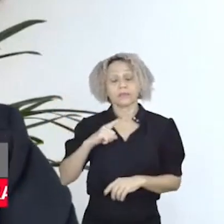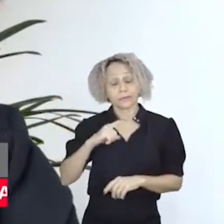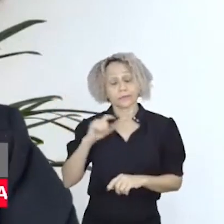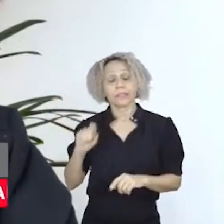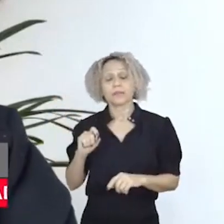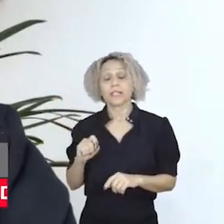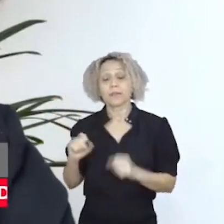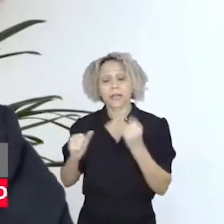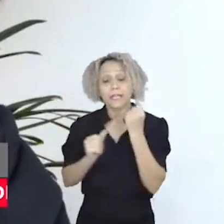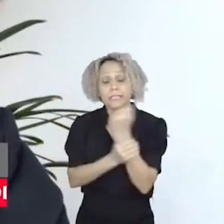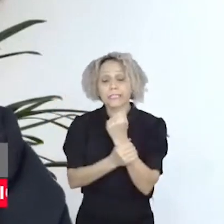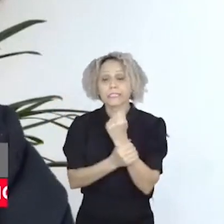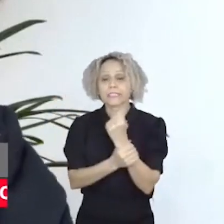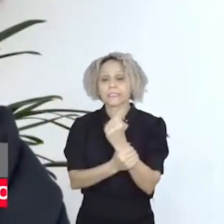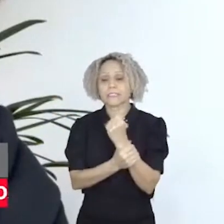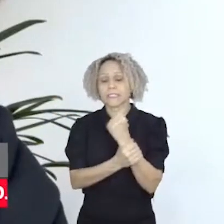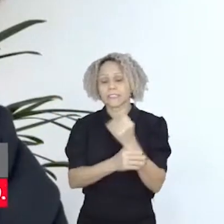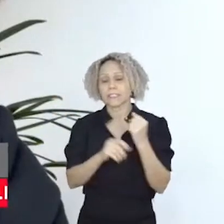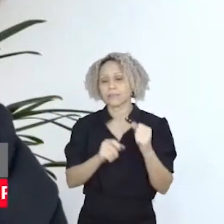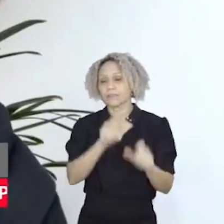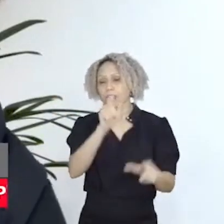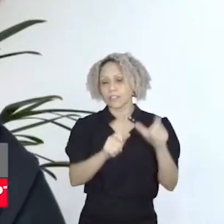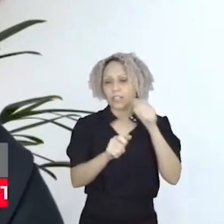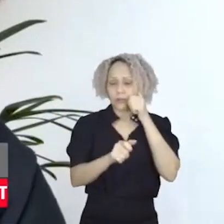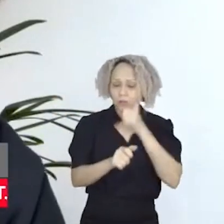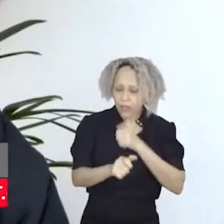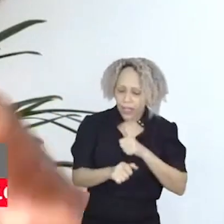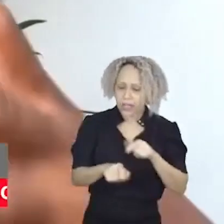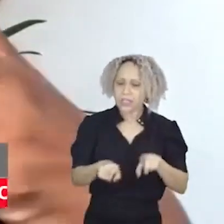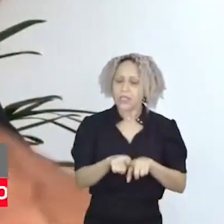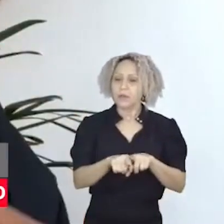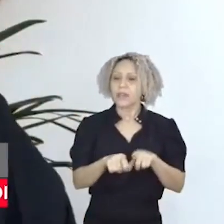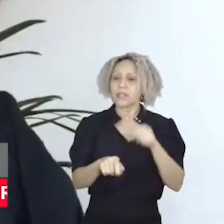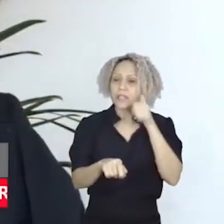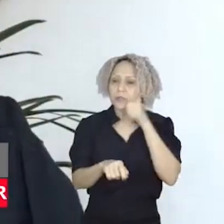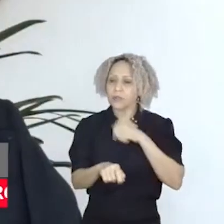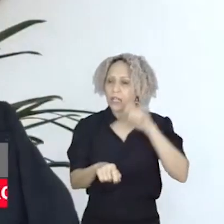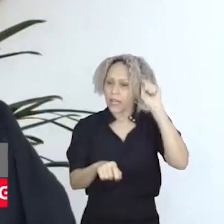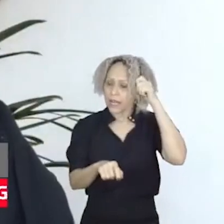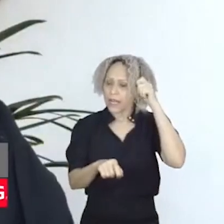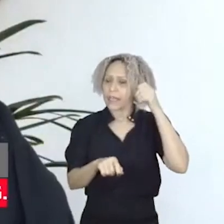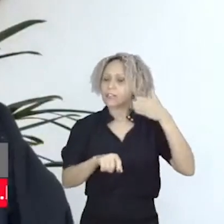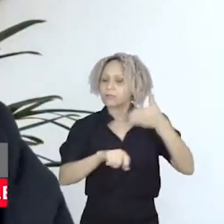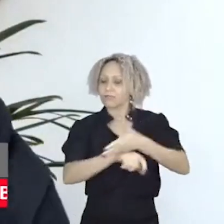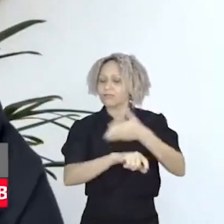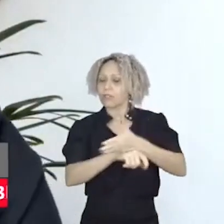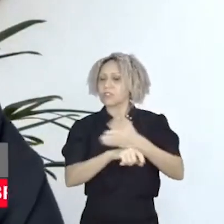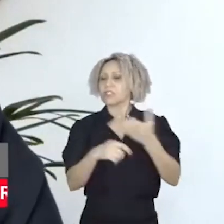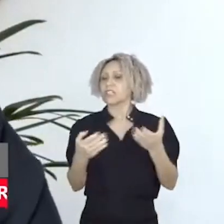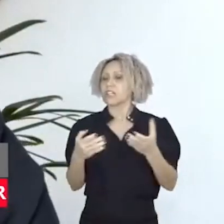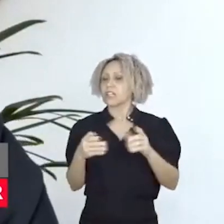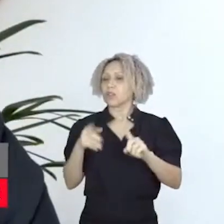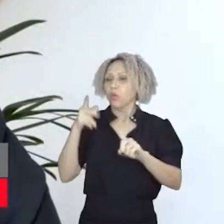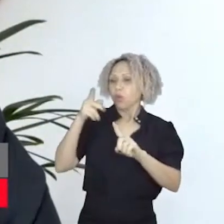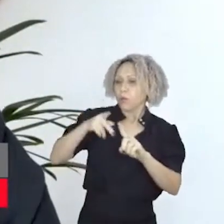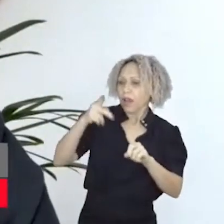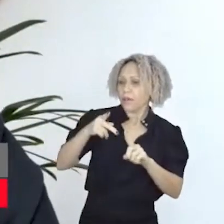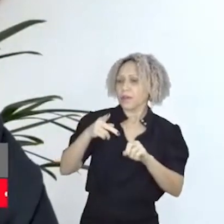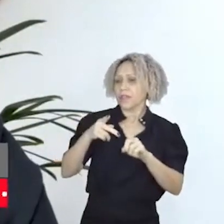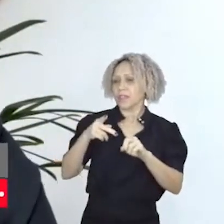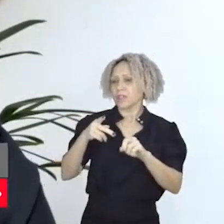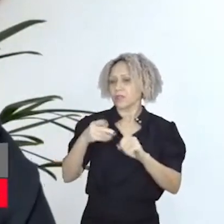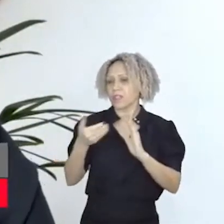especialmente garantir a permanência das mulheres negras que estão chegando nos parlamentos agora e